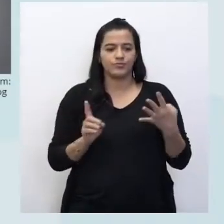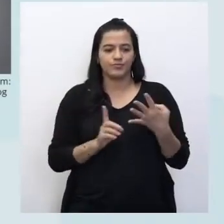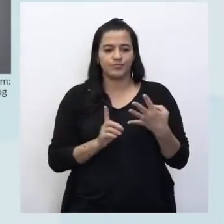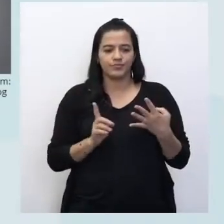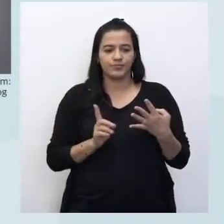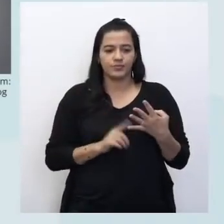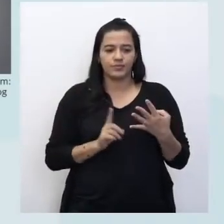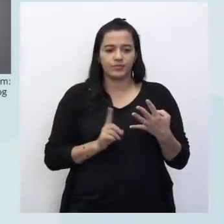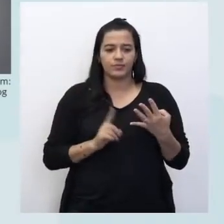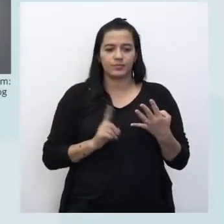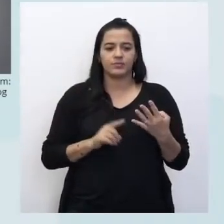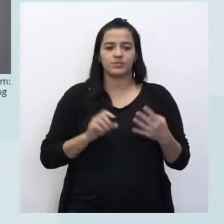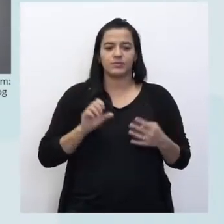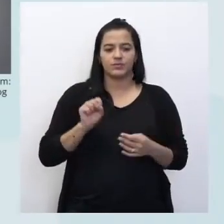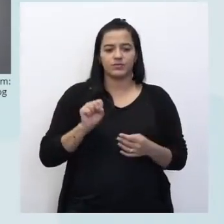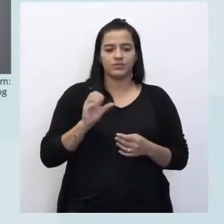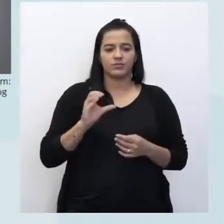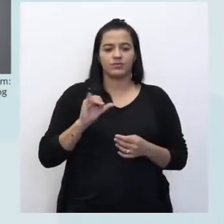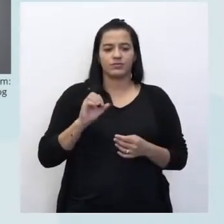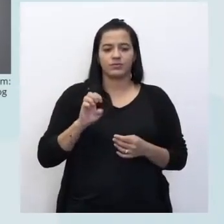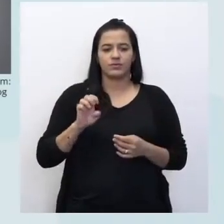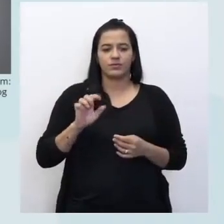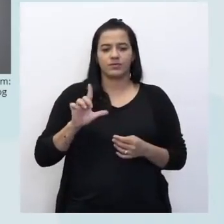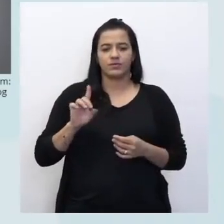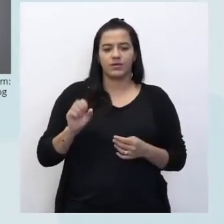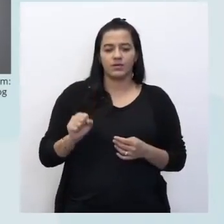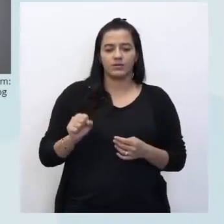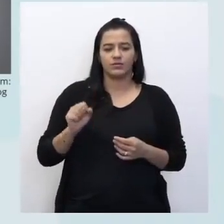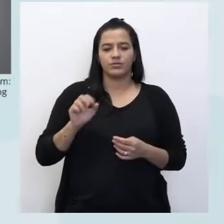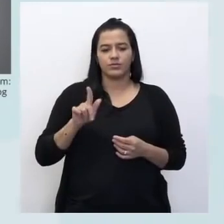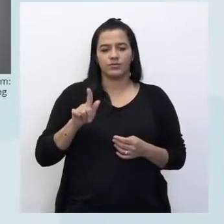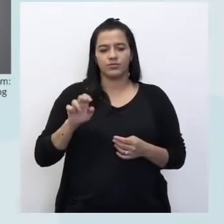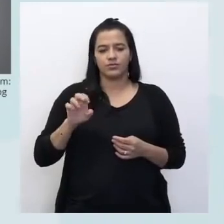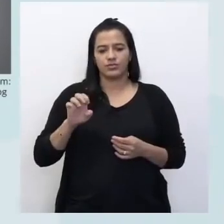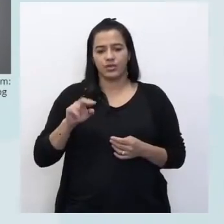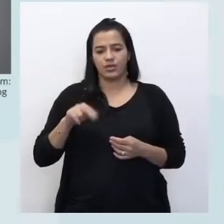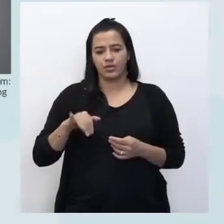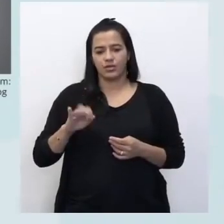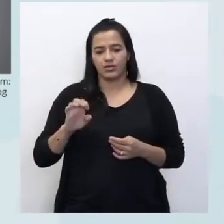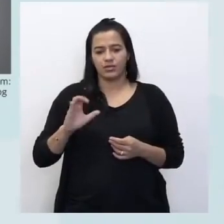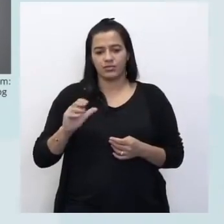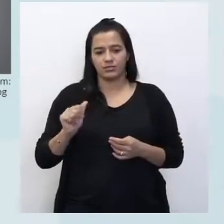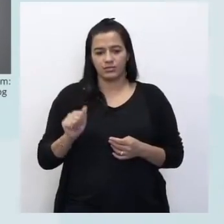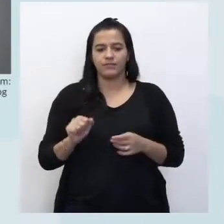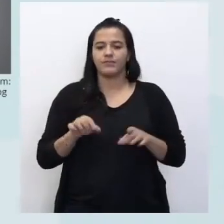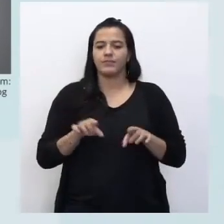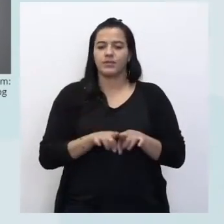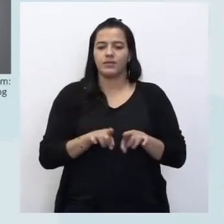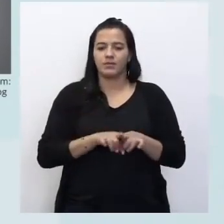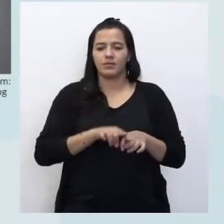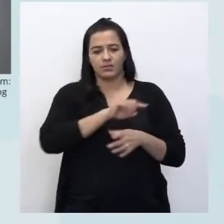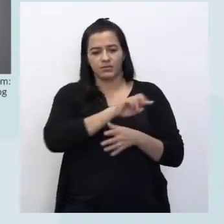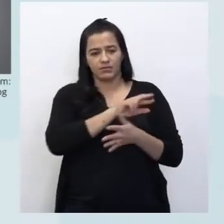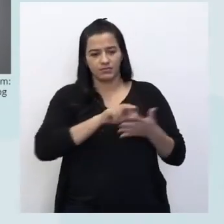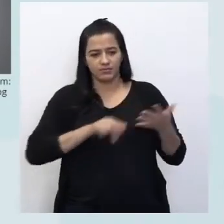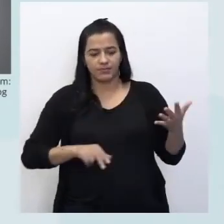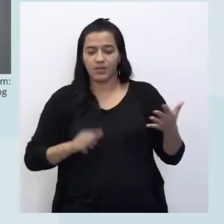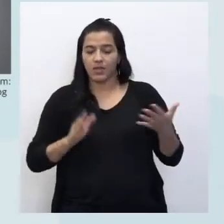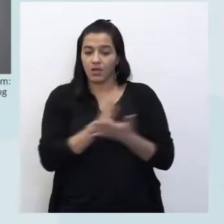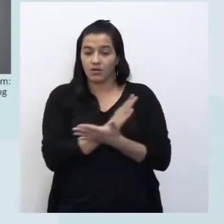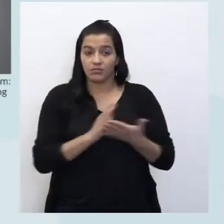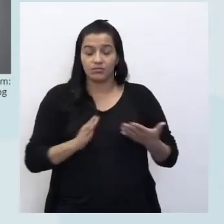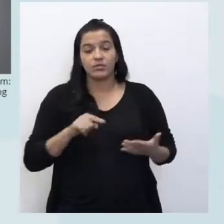que era defensor primeiro da craniometria, ele achava que as medidas dos crânios dos